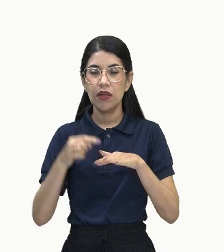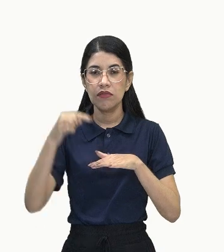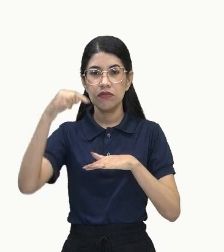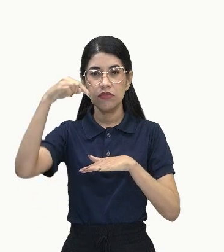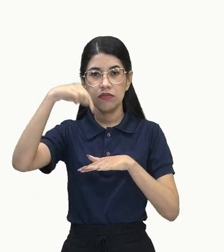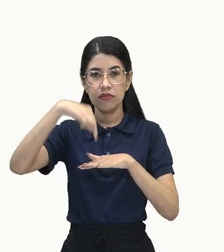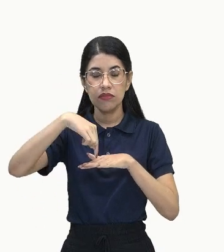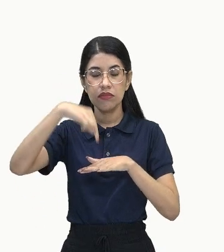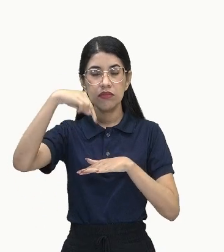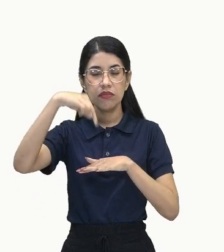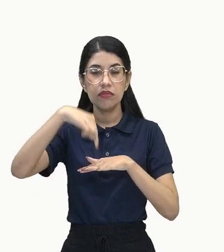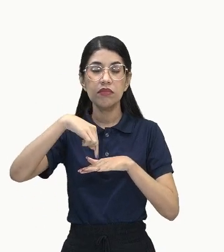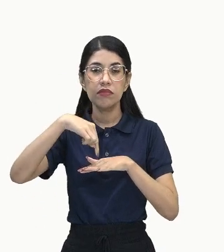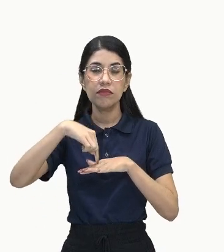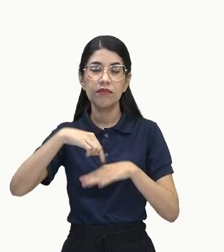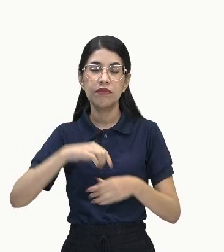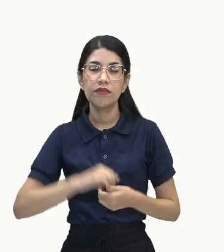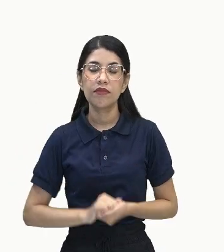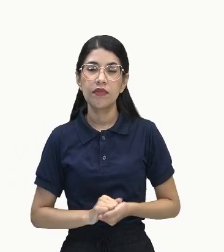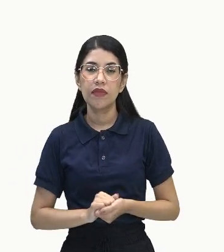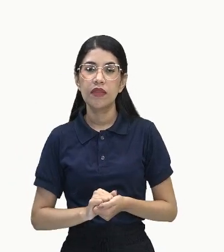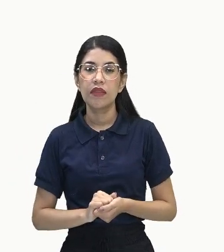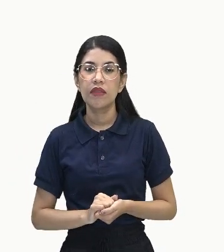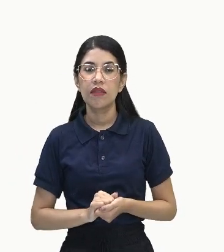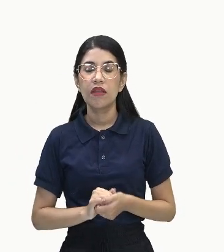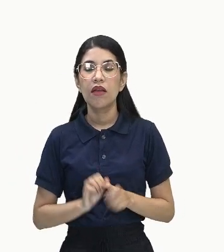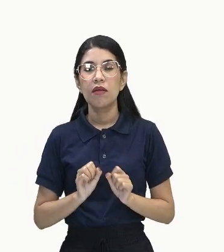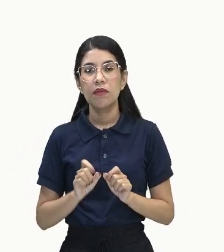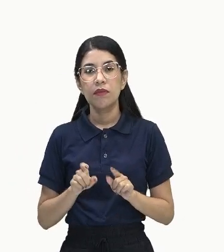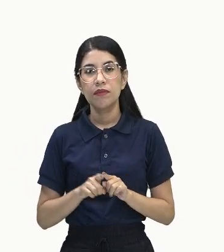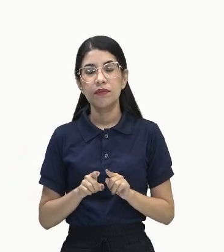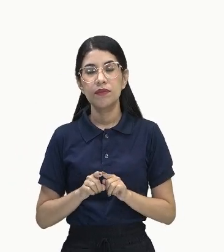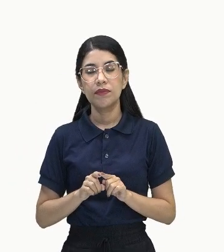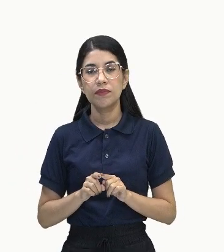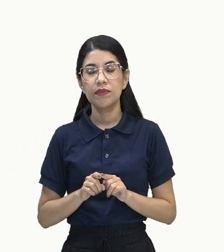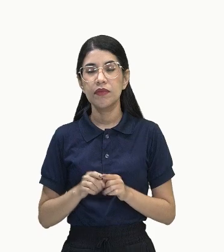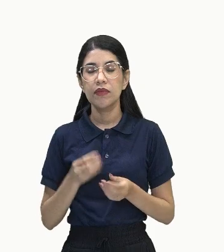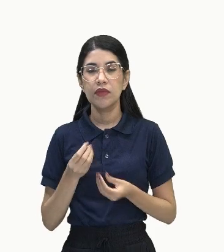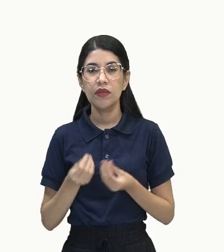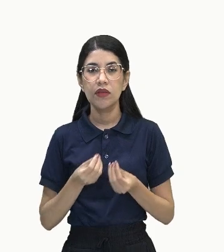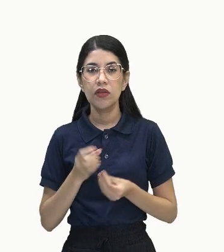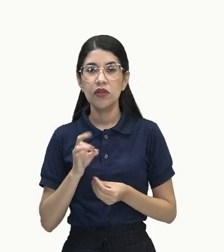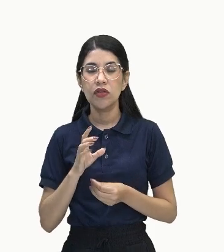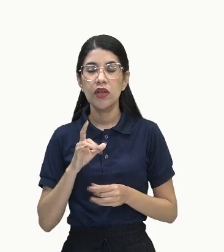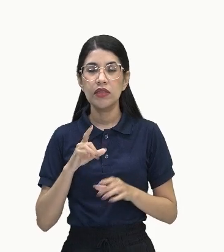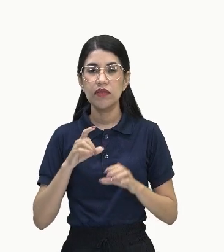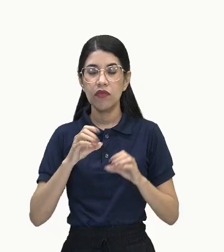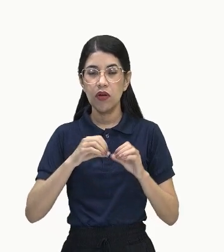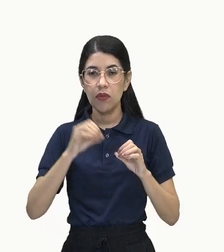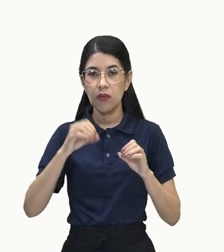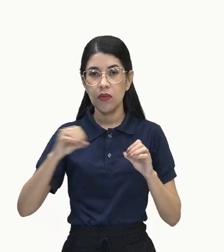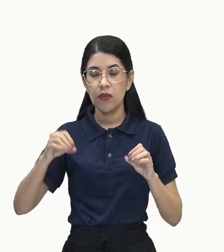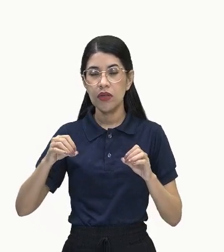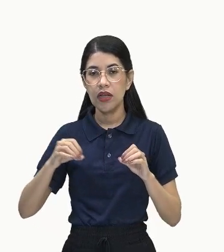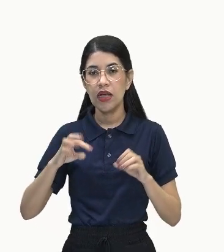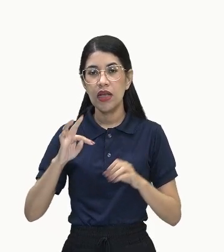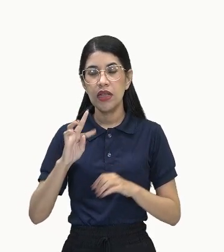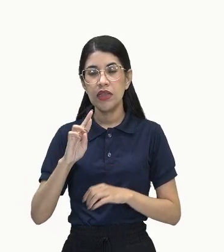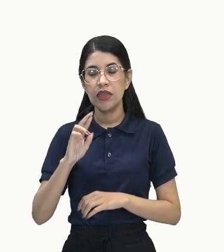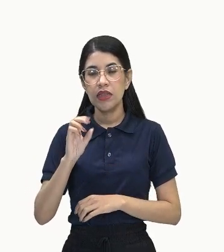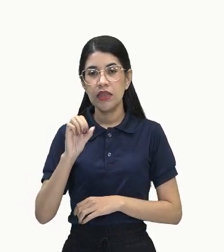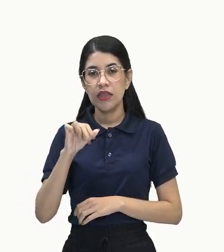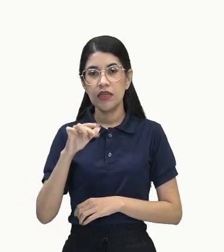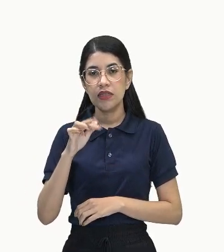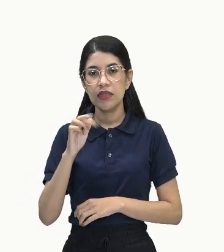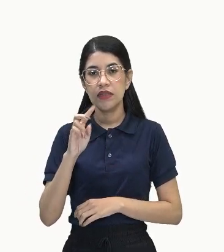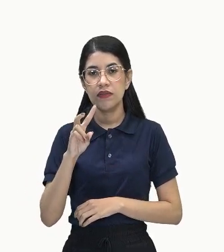importante para a polarização. Eu só posso polarizar ondas do tipo transversal. O som, por exemplo, que é uma